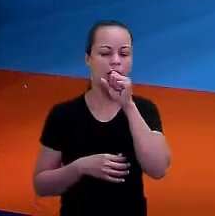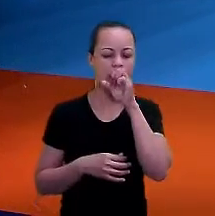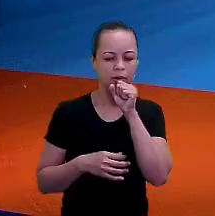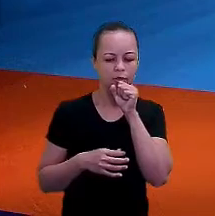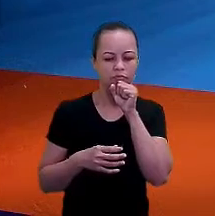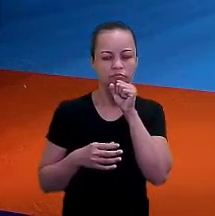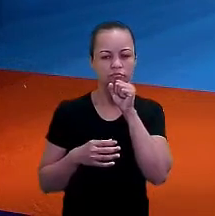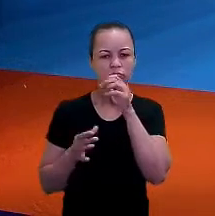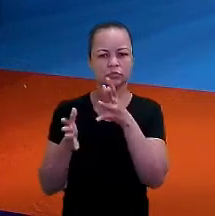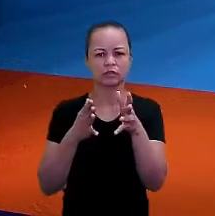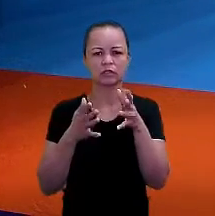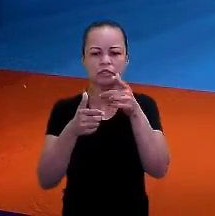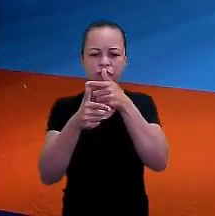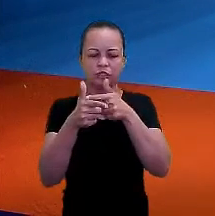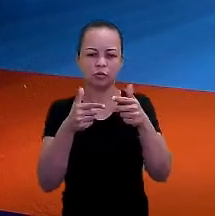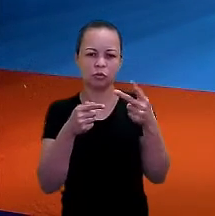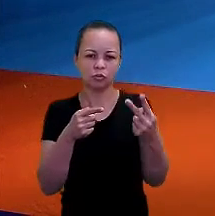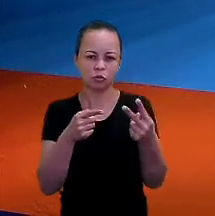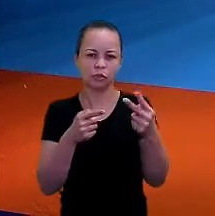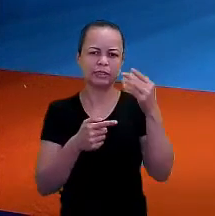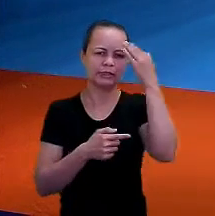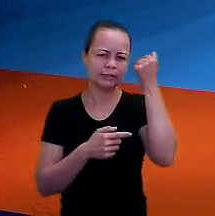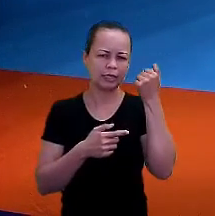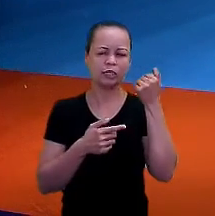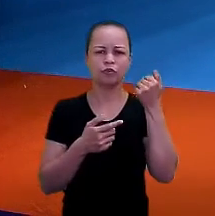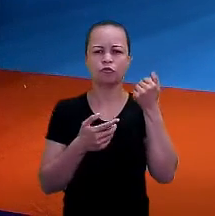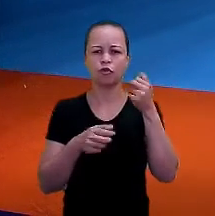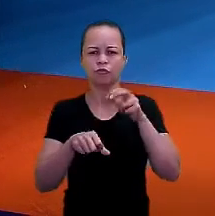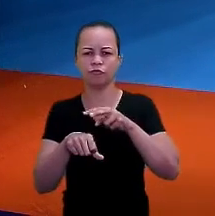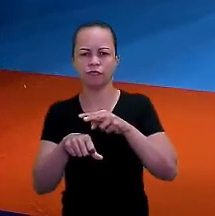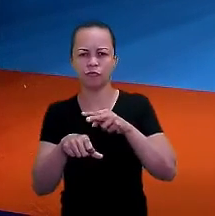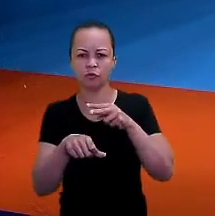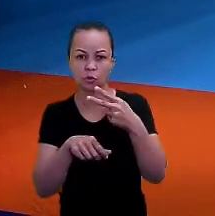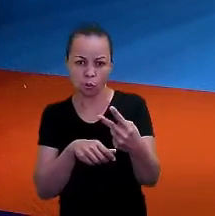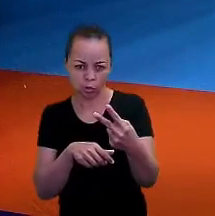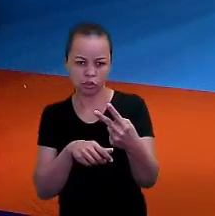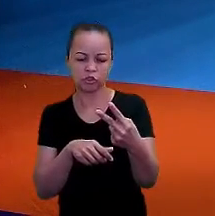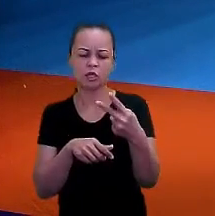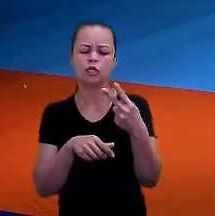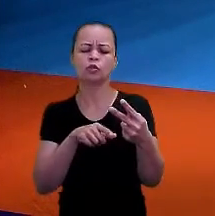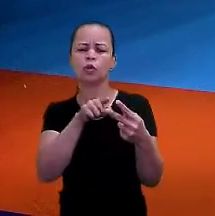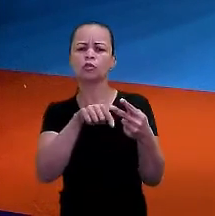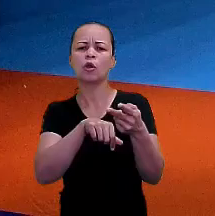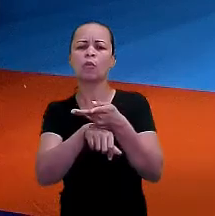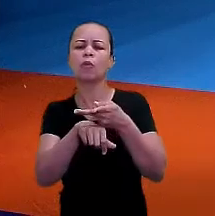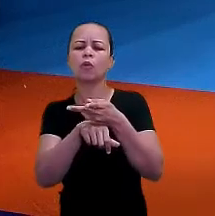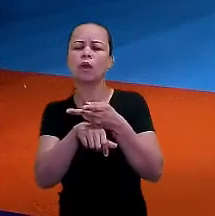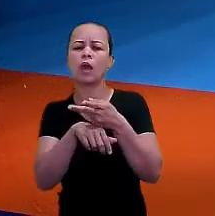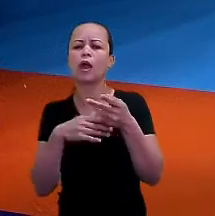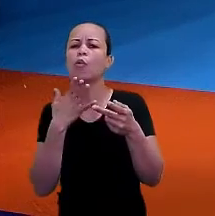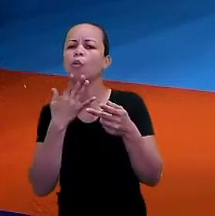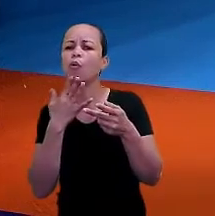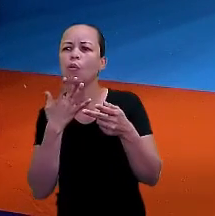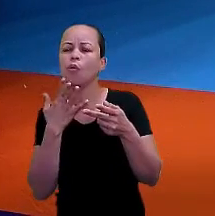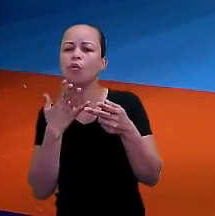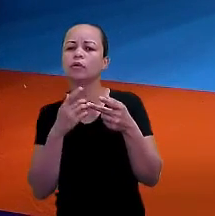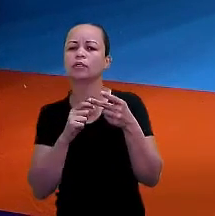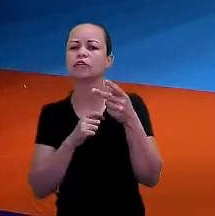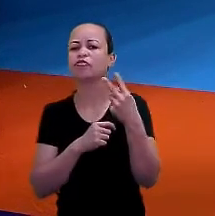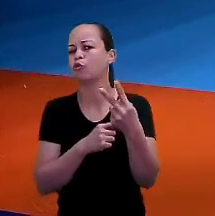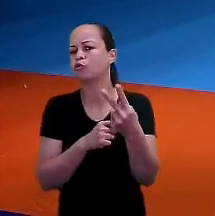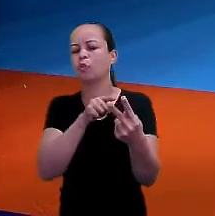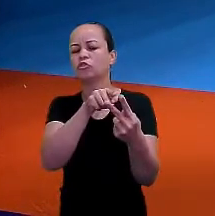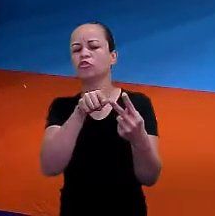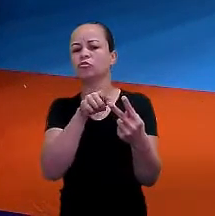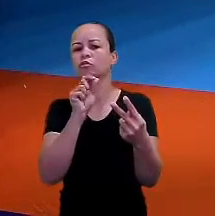2, sei que deu verde, e sei que deu 2, e aí eu só procuro qual cor que deu